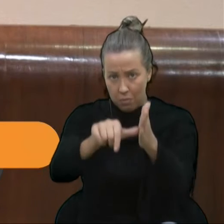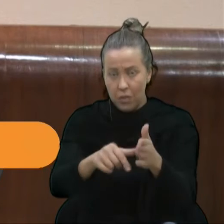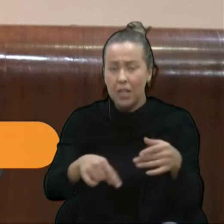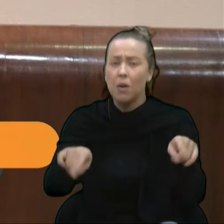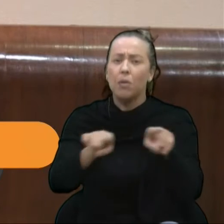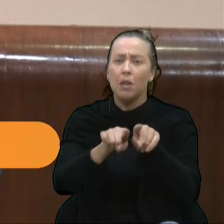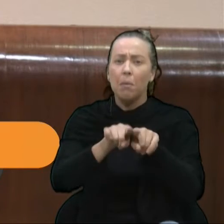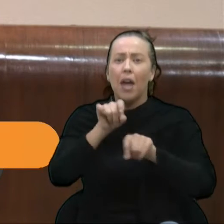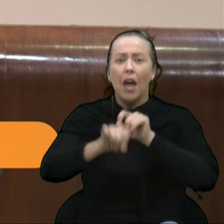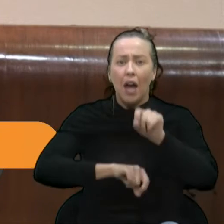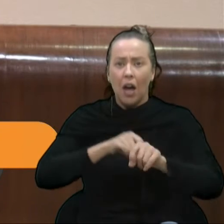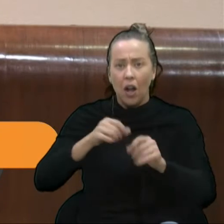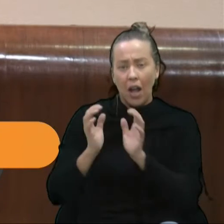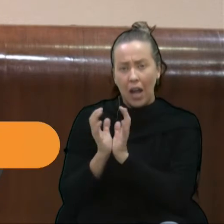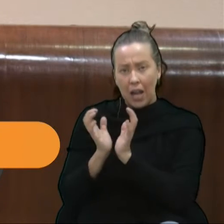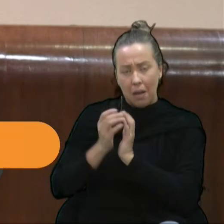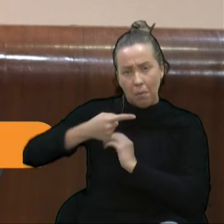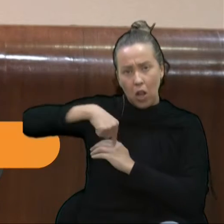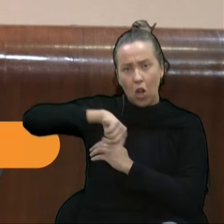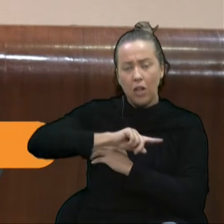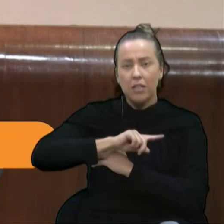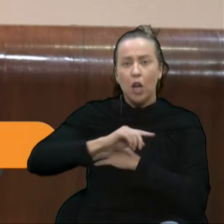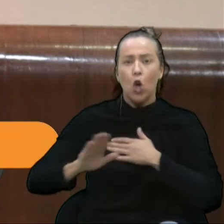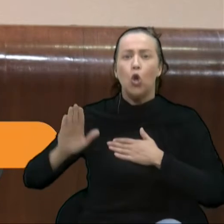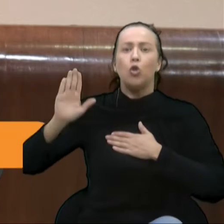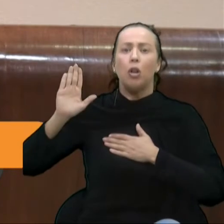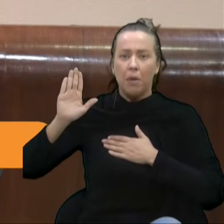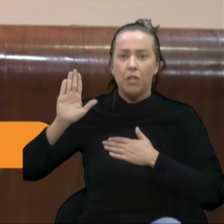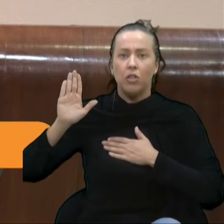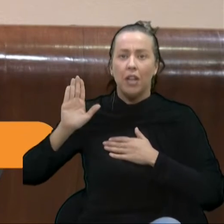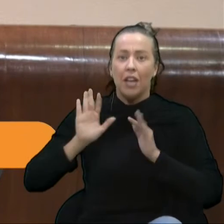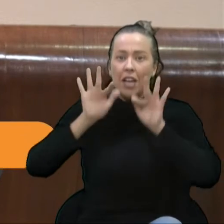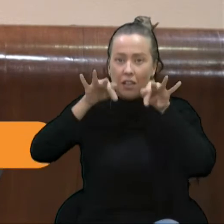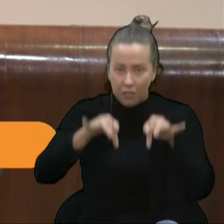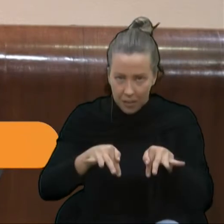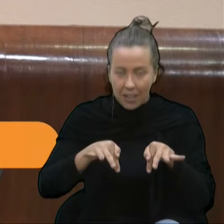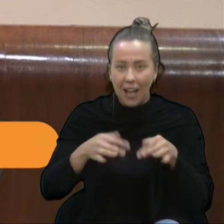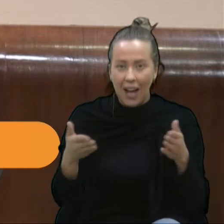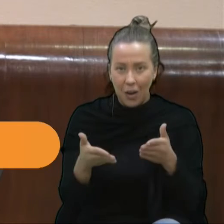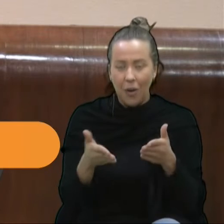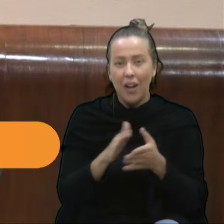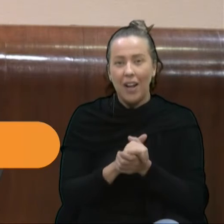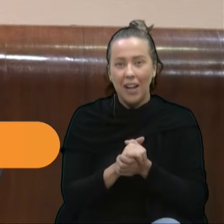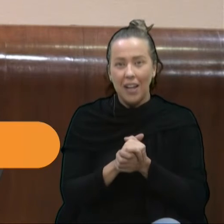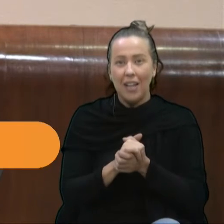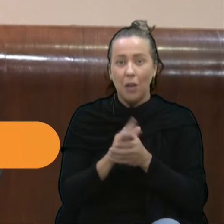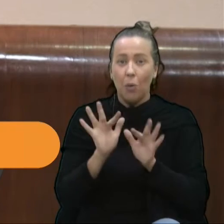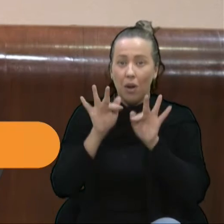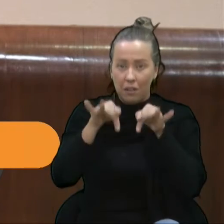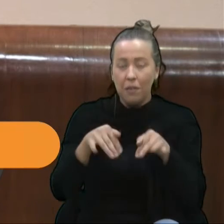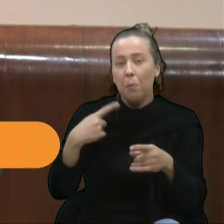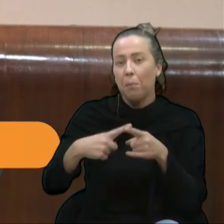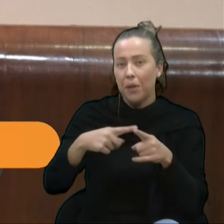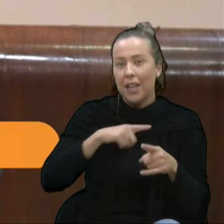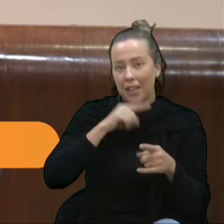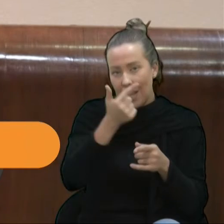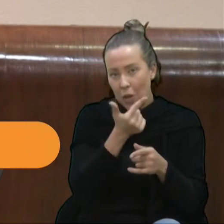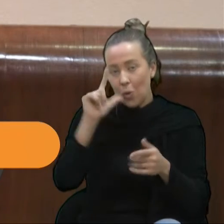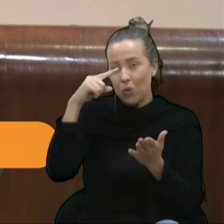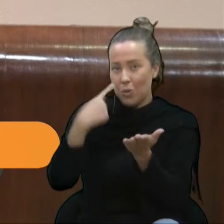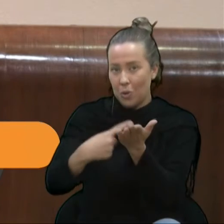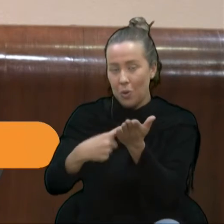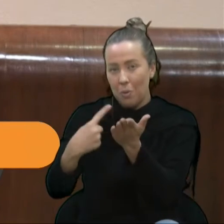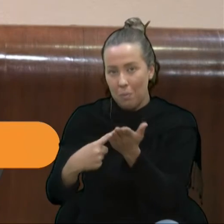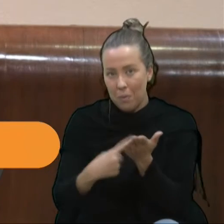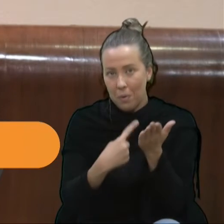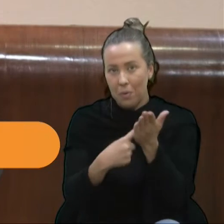vou fazer aqui a nossa equipe, o nosso juramento que foi em terminar, e a partir de agora a gente já encerrando, porque você tem outros